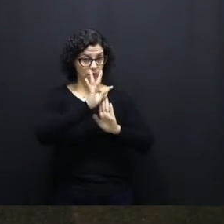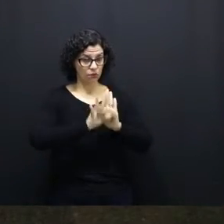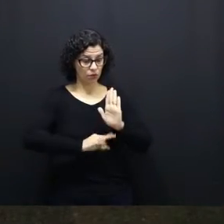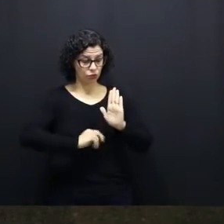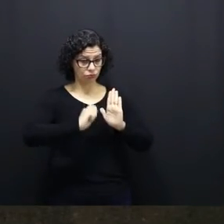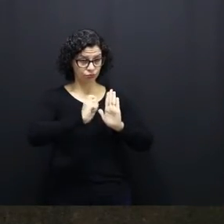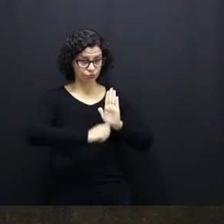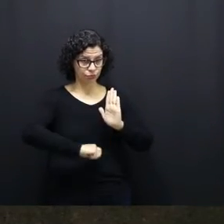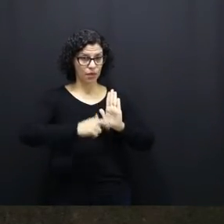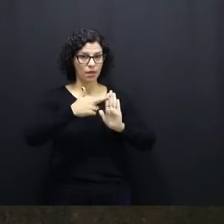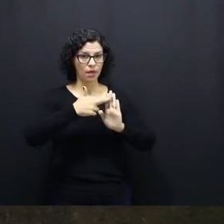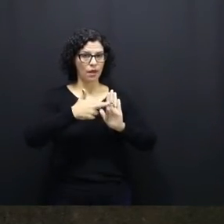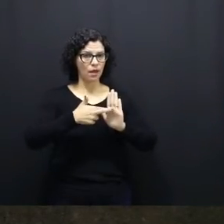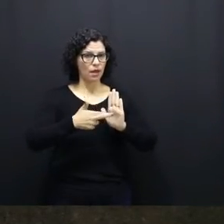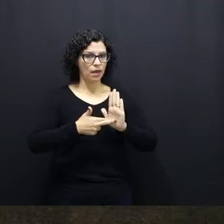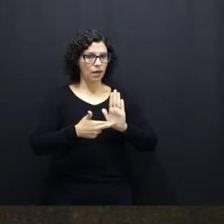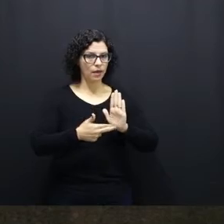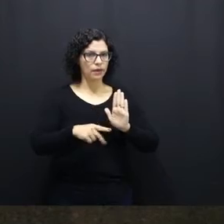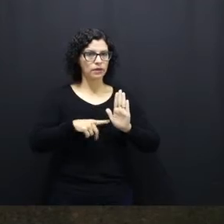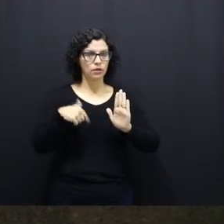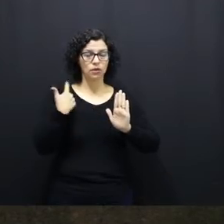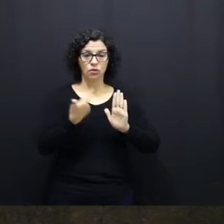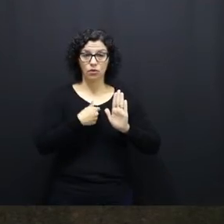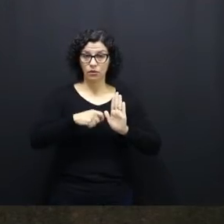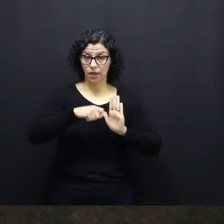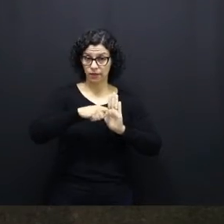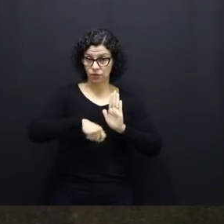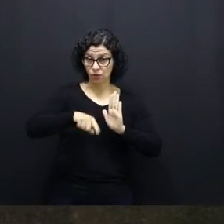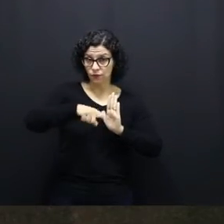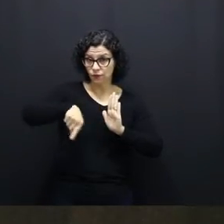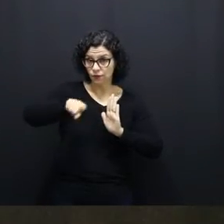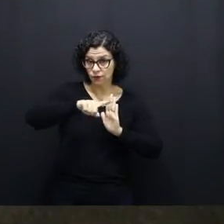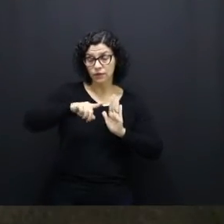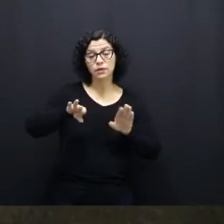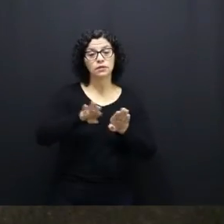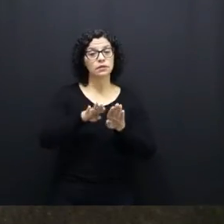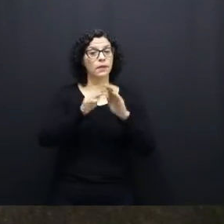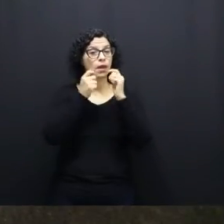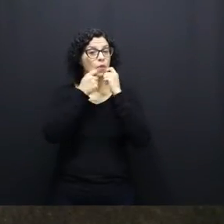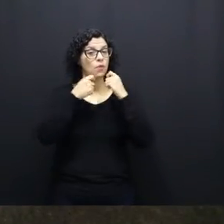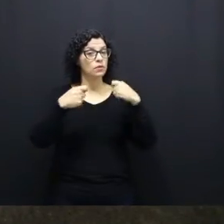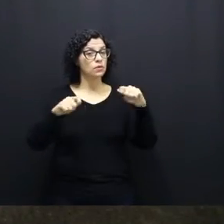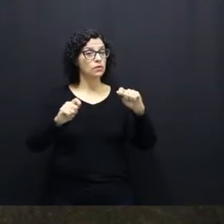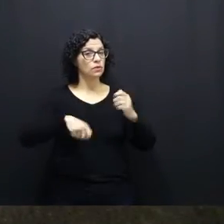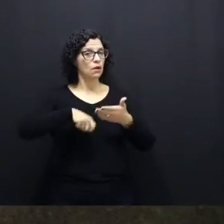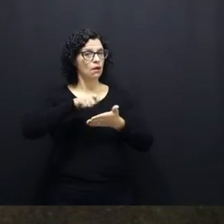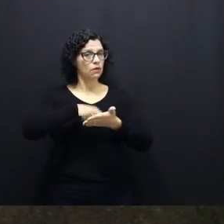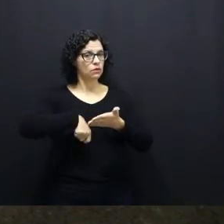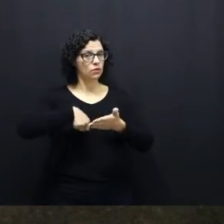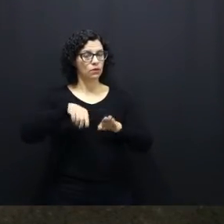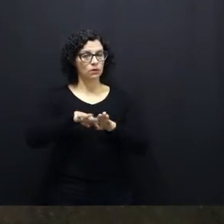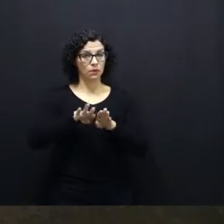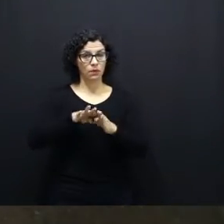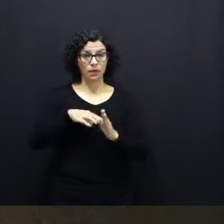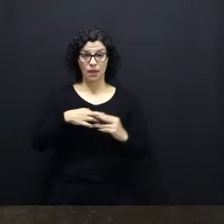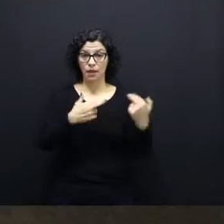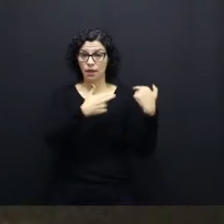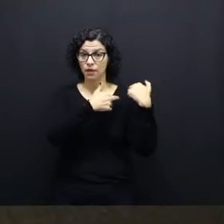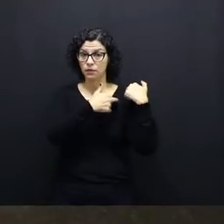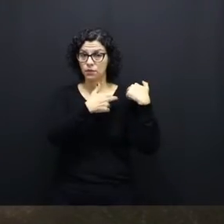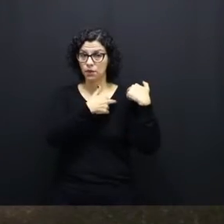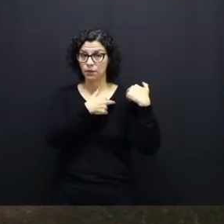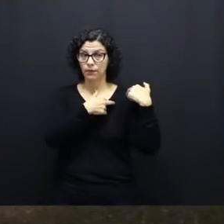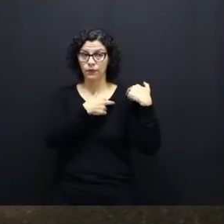temos algumas regras que foram assinadas por todos para que se mantenham nesse termo de responsabilidade